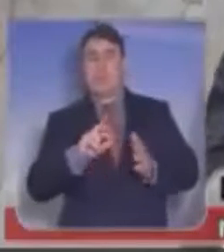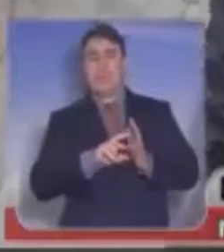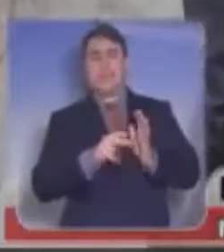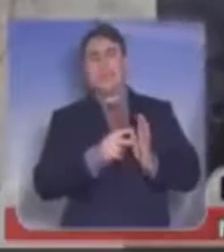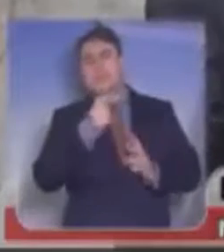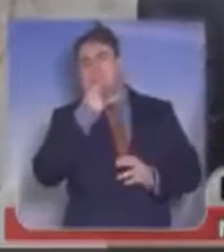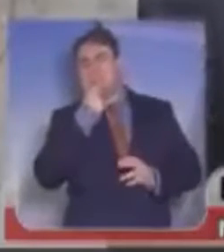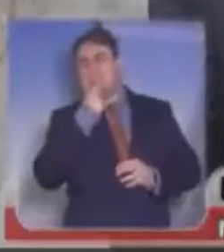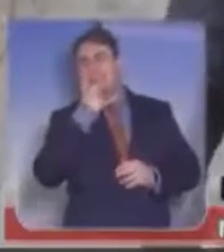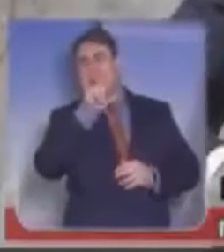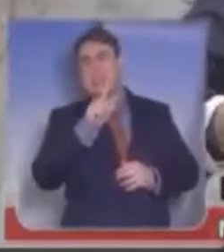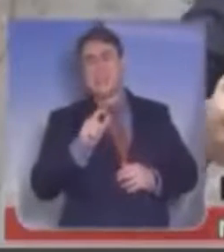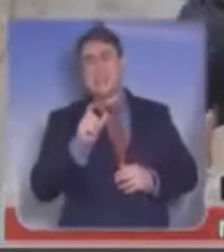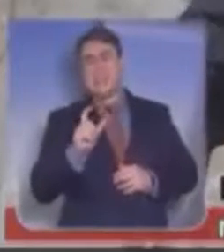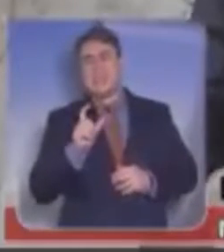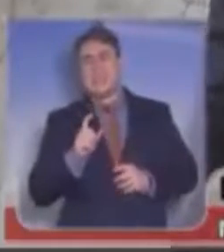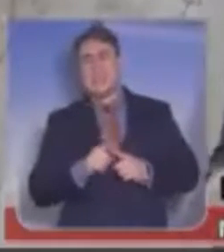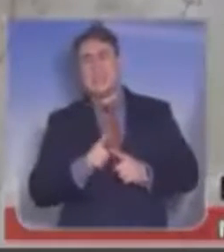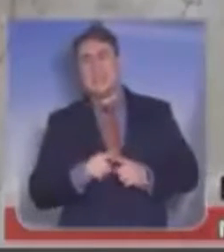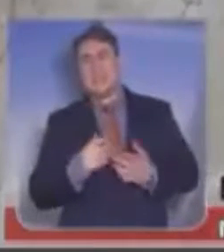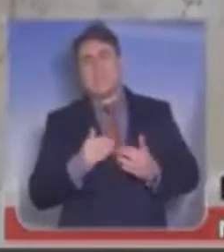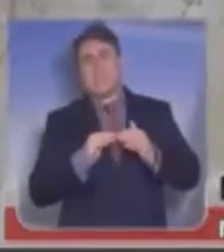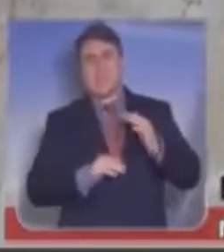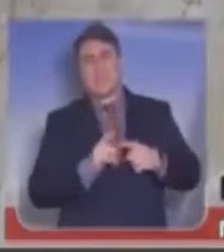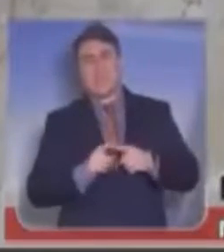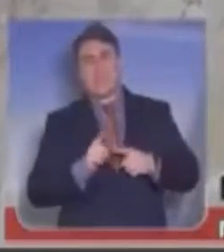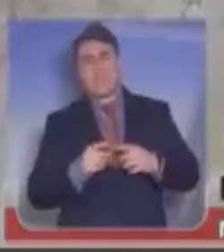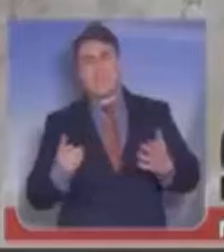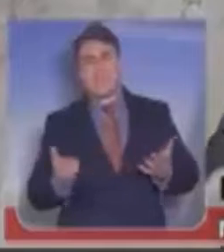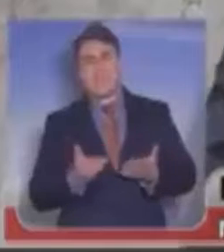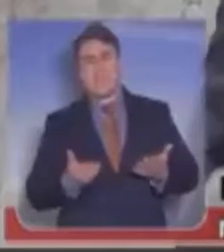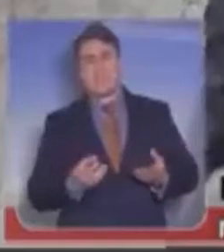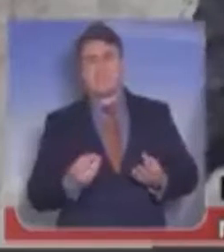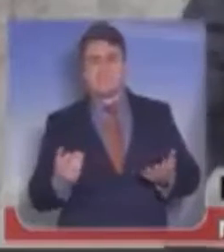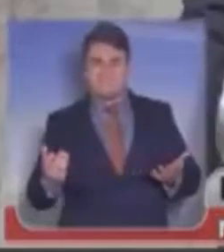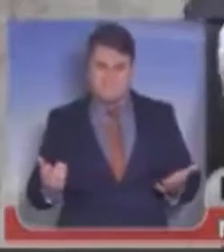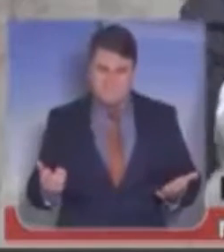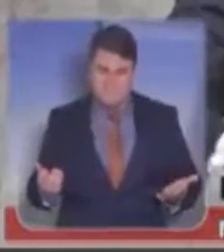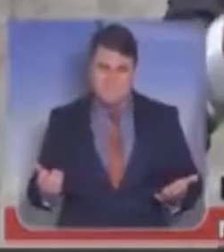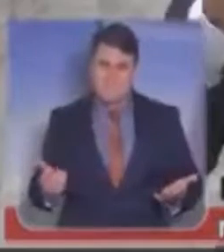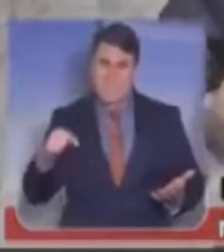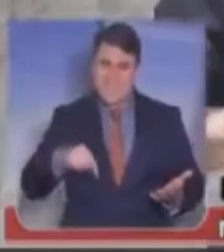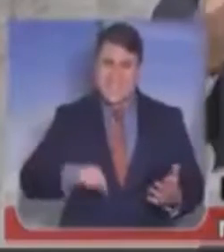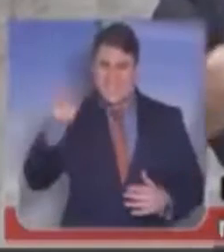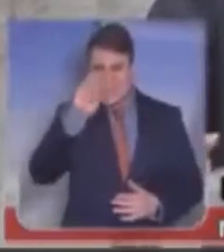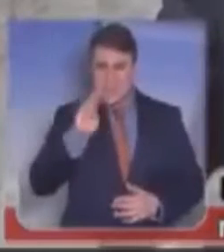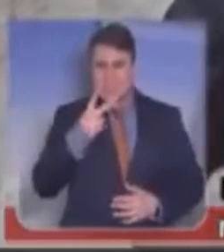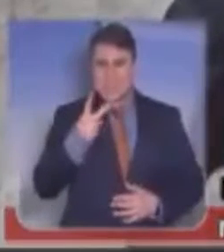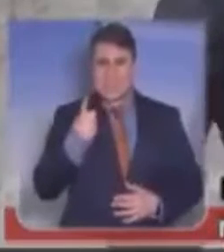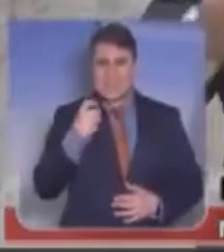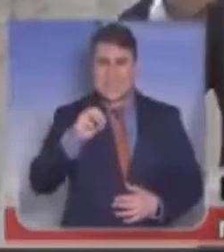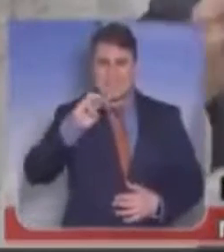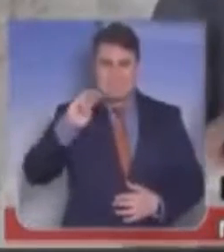estrangeiro tendo uma subserviência entendeu é uma coisa isso não condiz com o país e 210